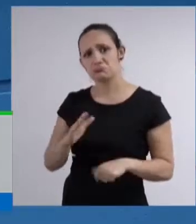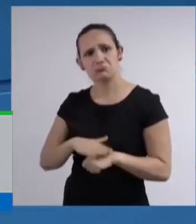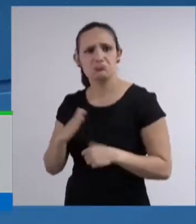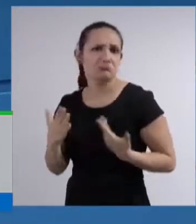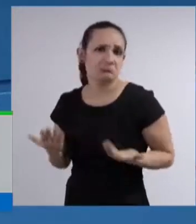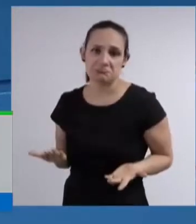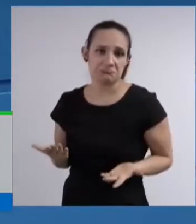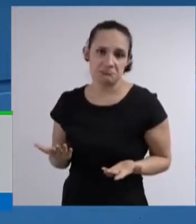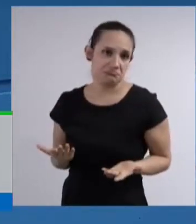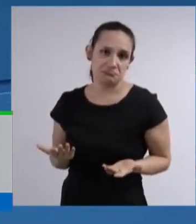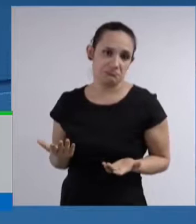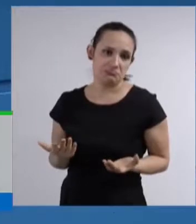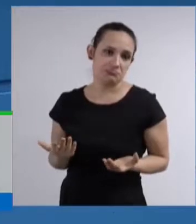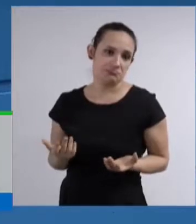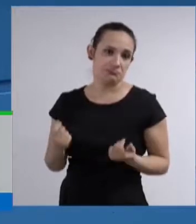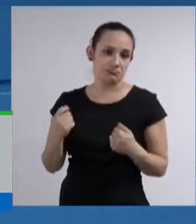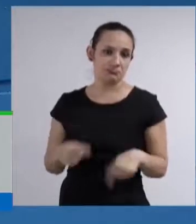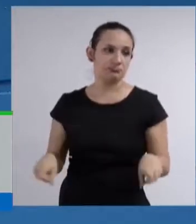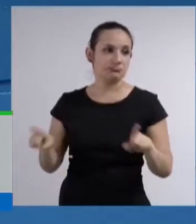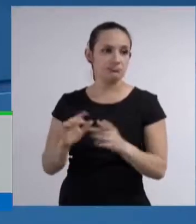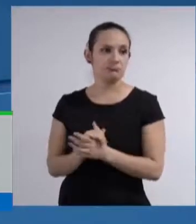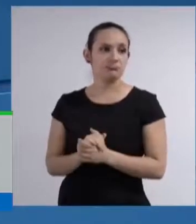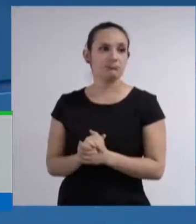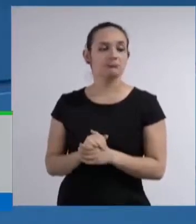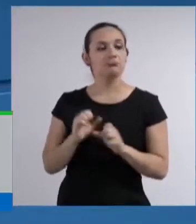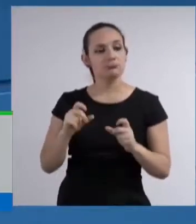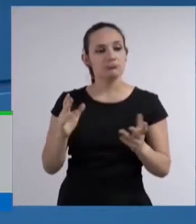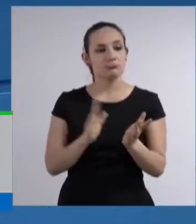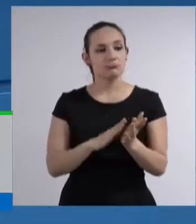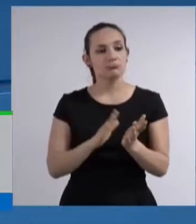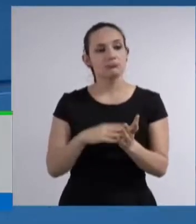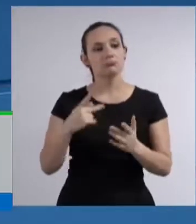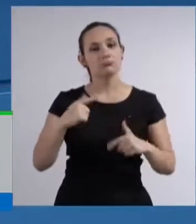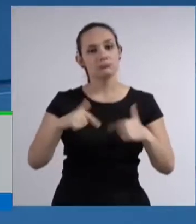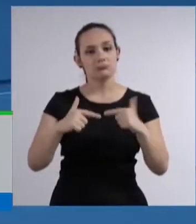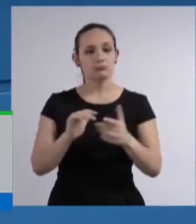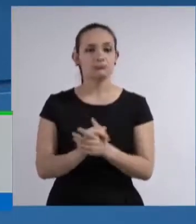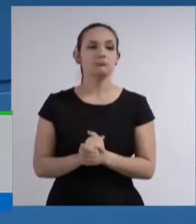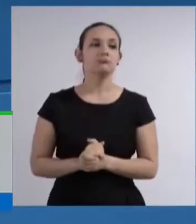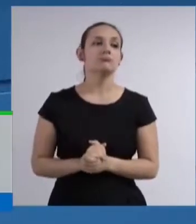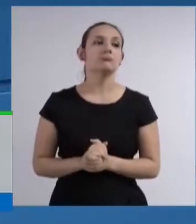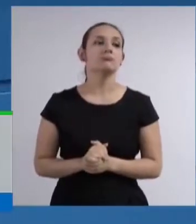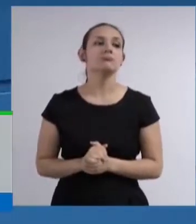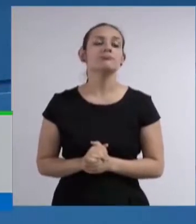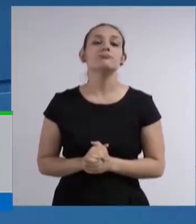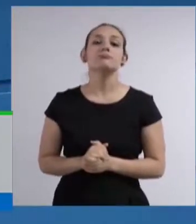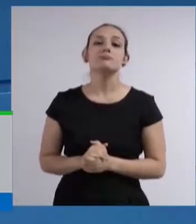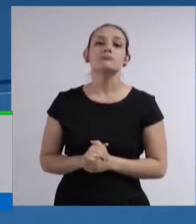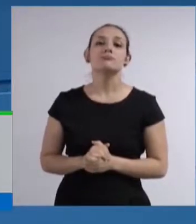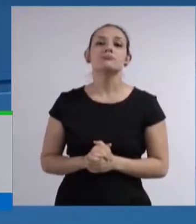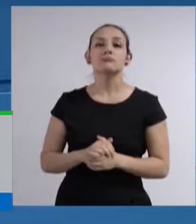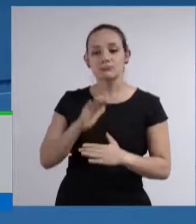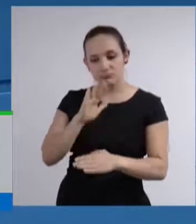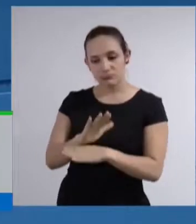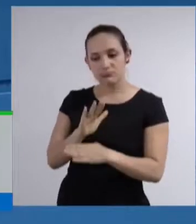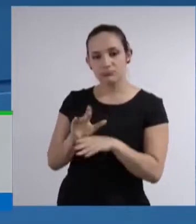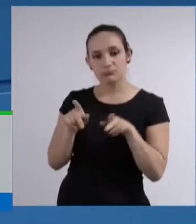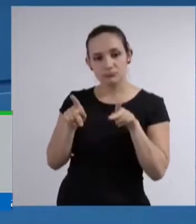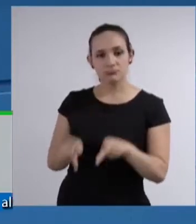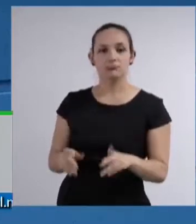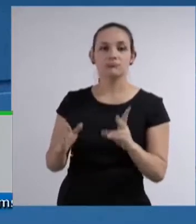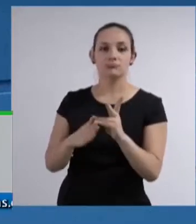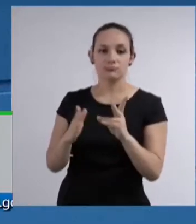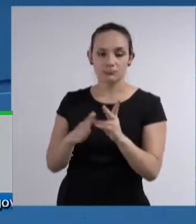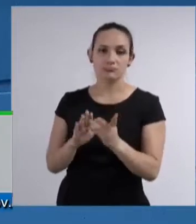ação, existe uma reação. Mas parabéns pelo trabalho que você desempenha nessa casa, que é defender os nossos irmãos indígenas, né?